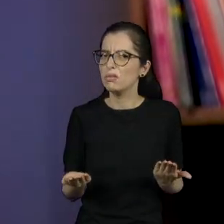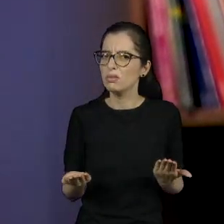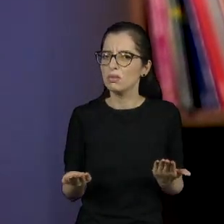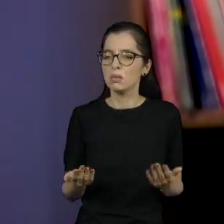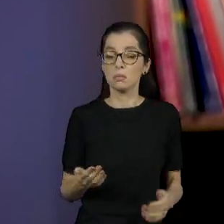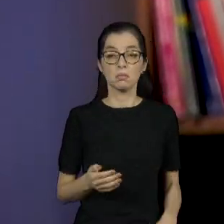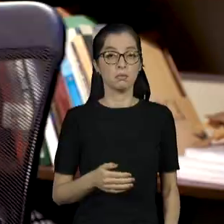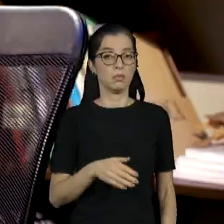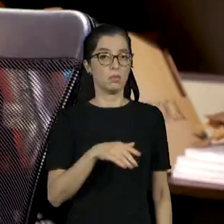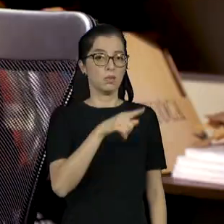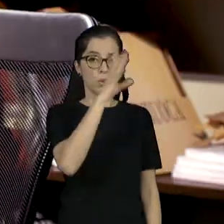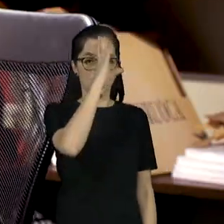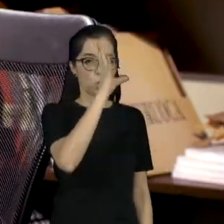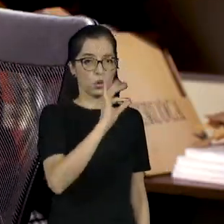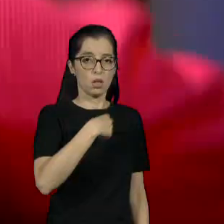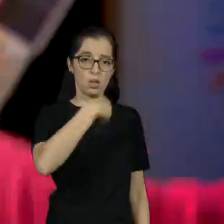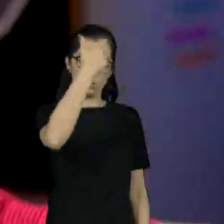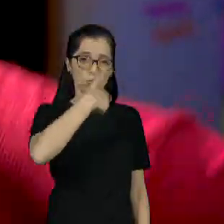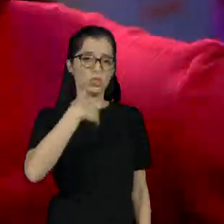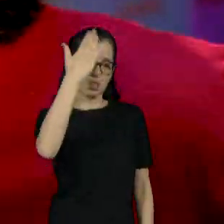sei o que é fake news?